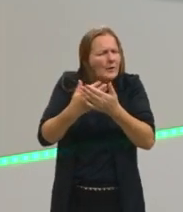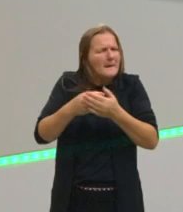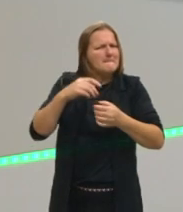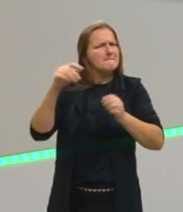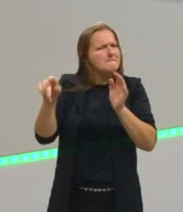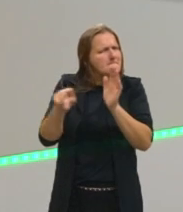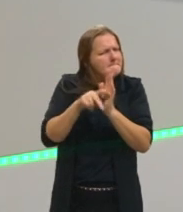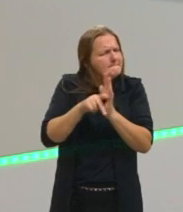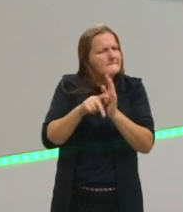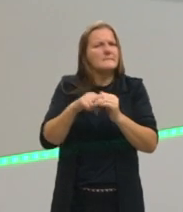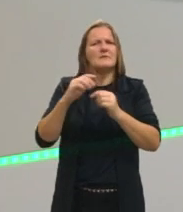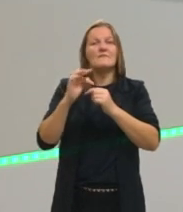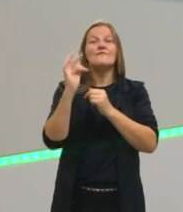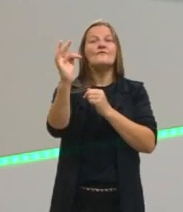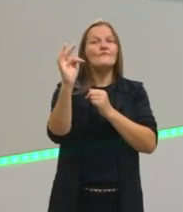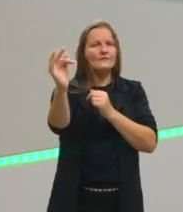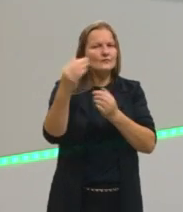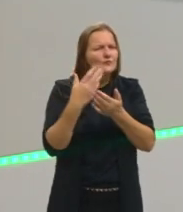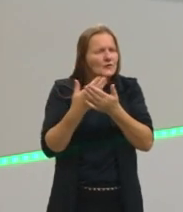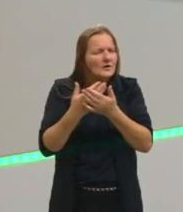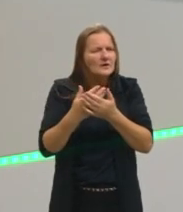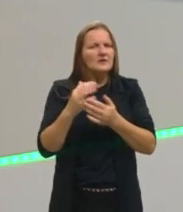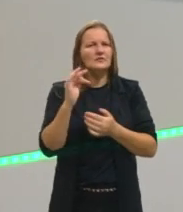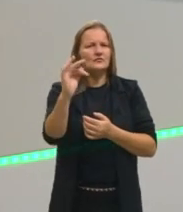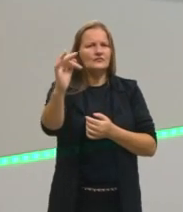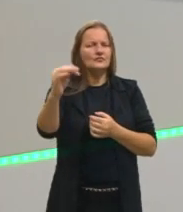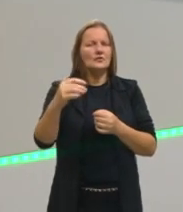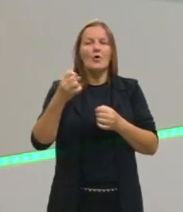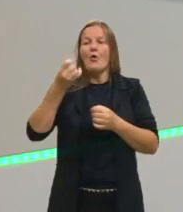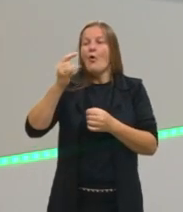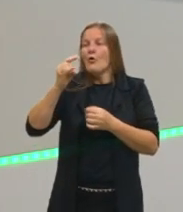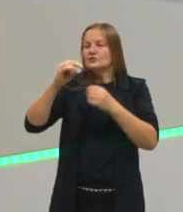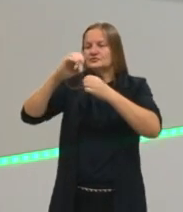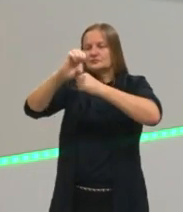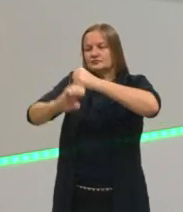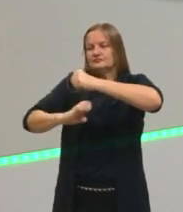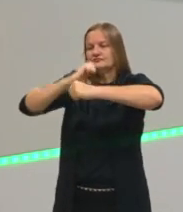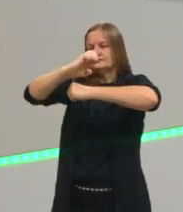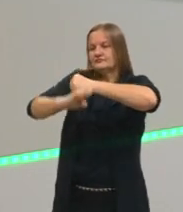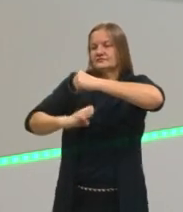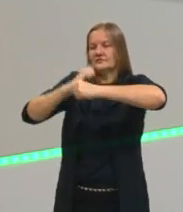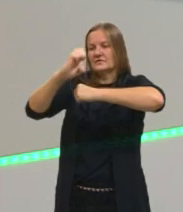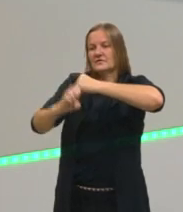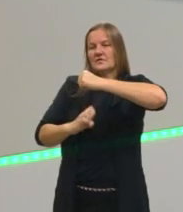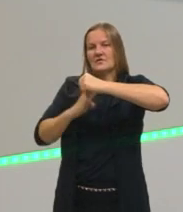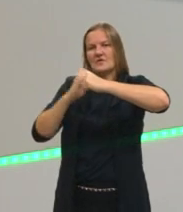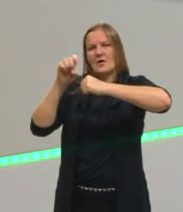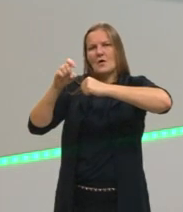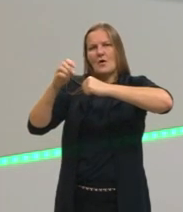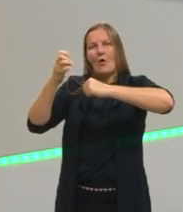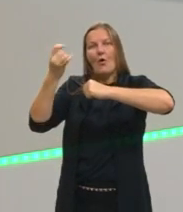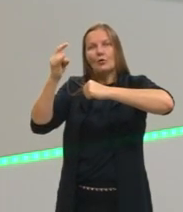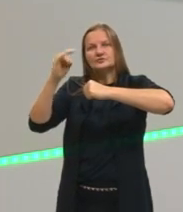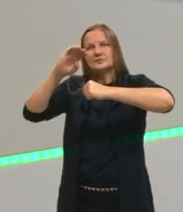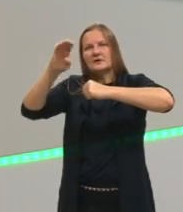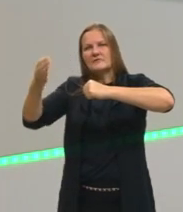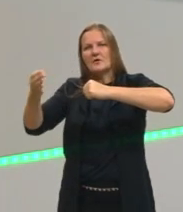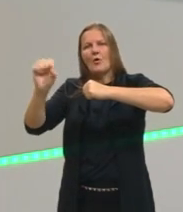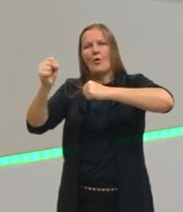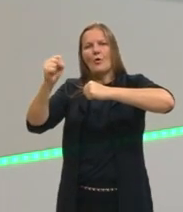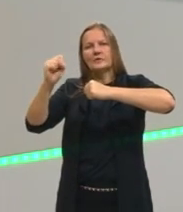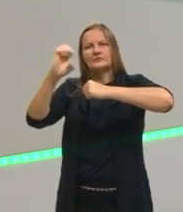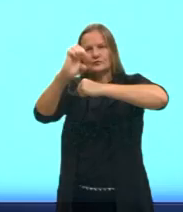regra do octeto que aqueles elementos que tem a última camada completa com 8 elétrons eles